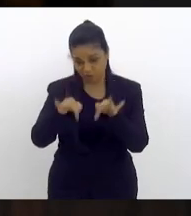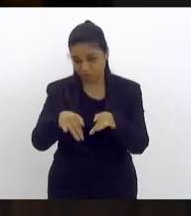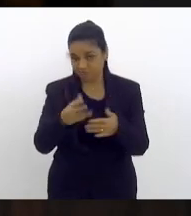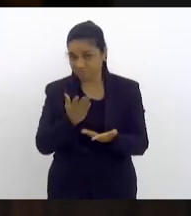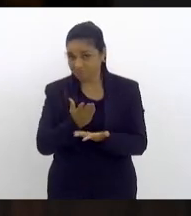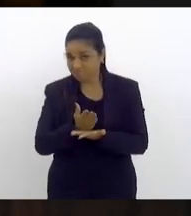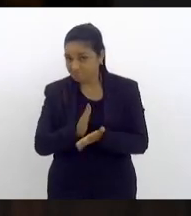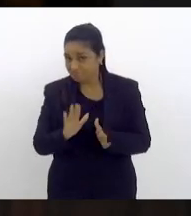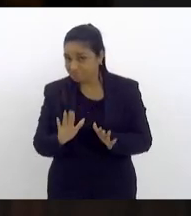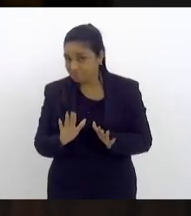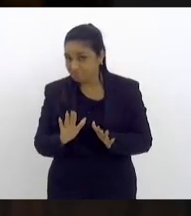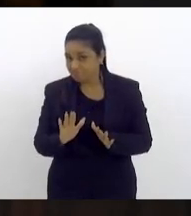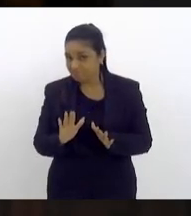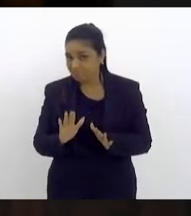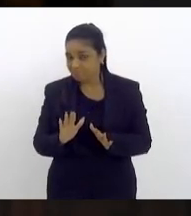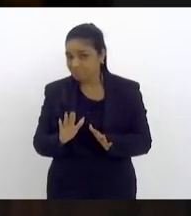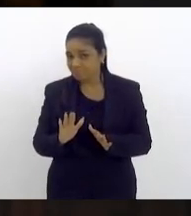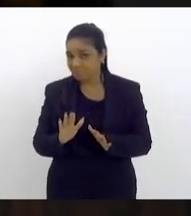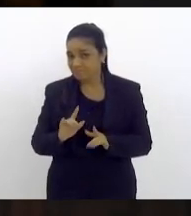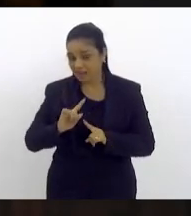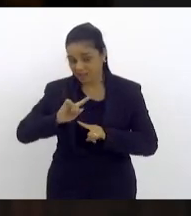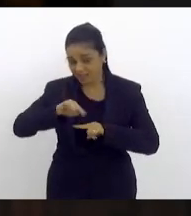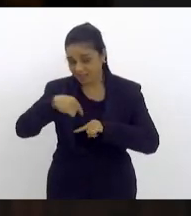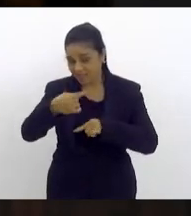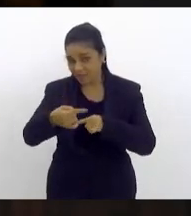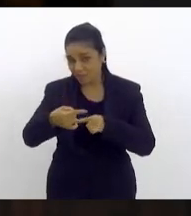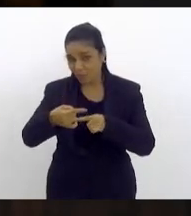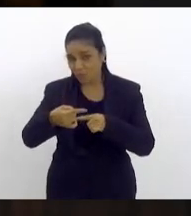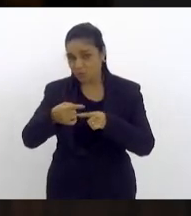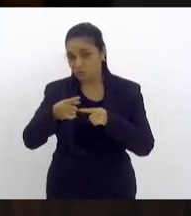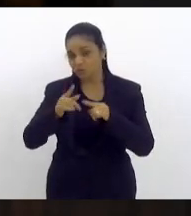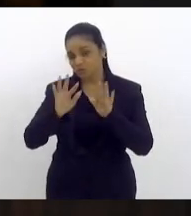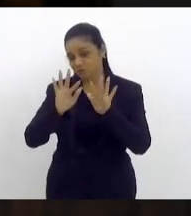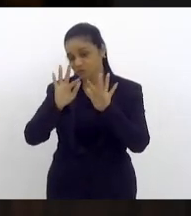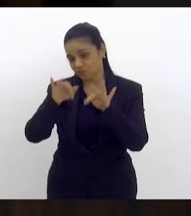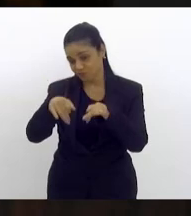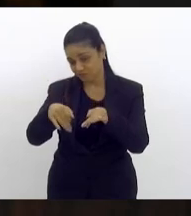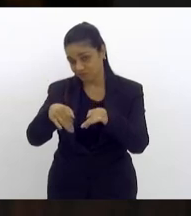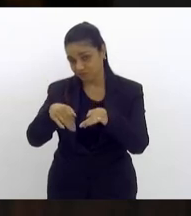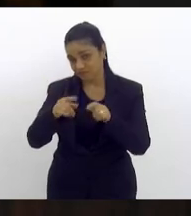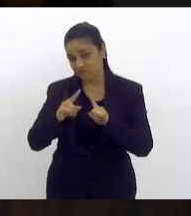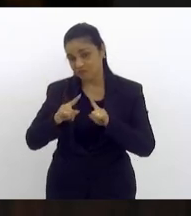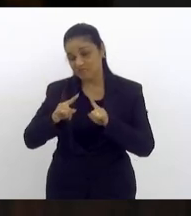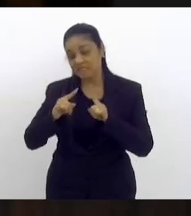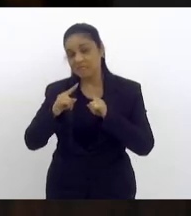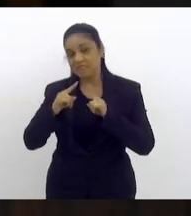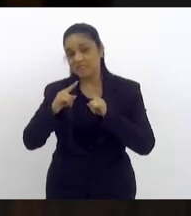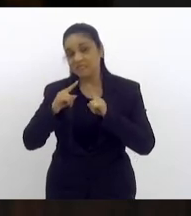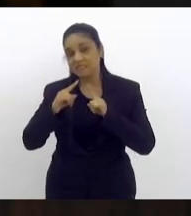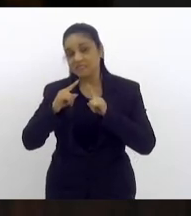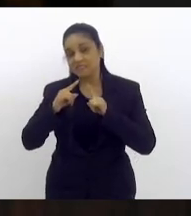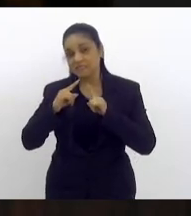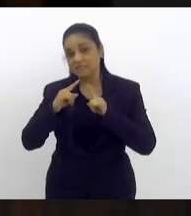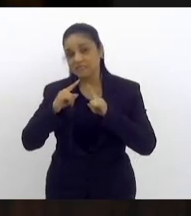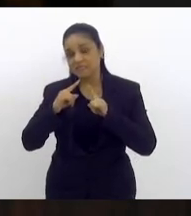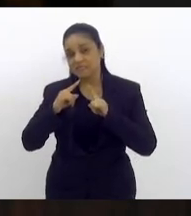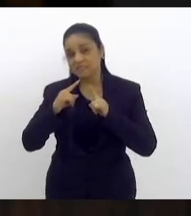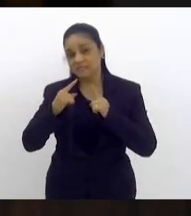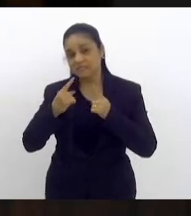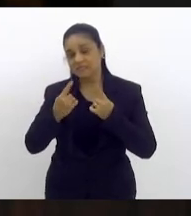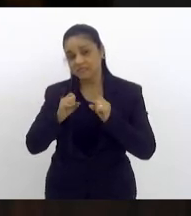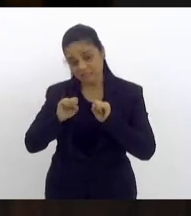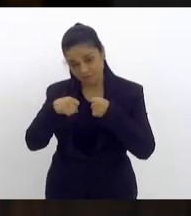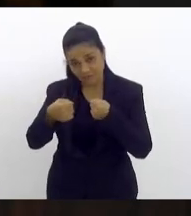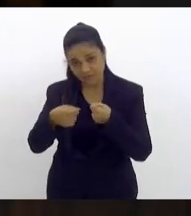Então não é permitido depois do tempo encerrado a parte e o tempo regimental já está se enterrando